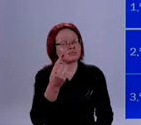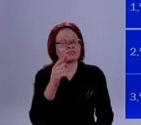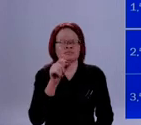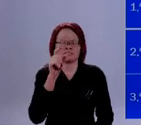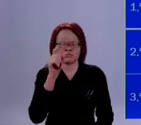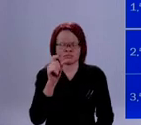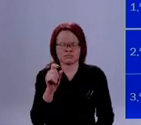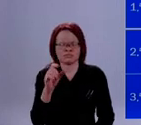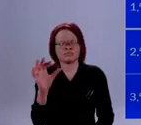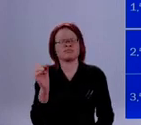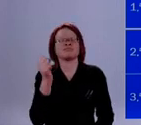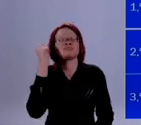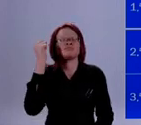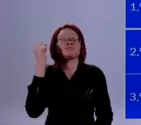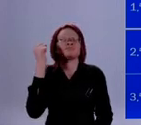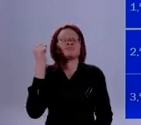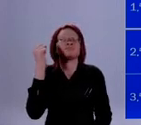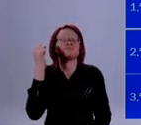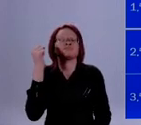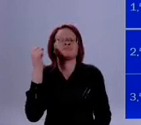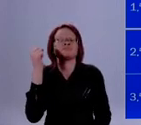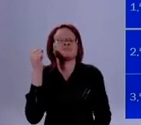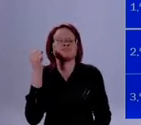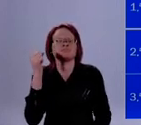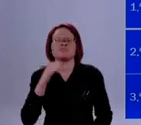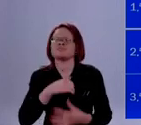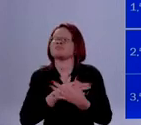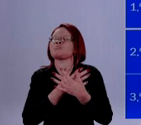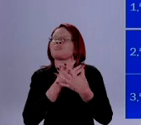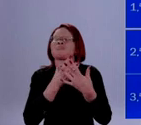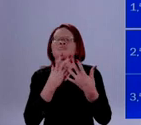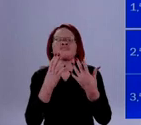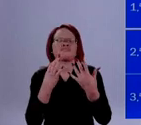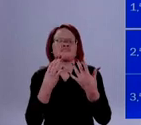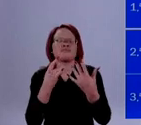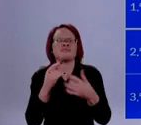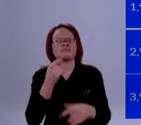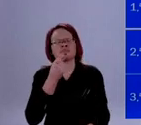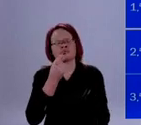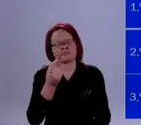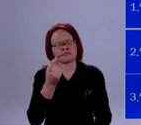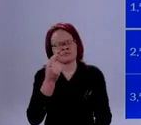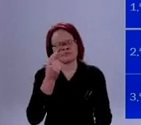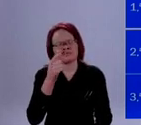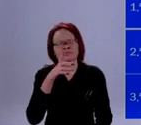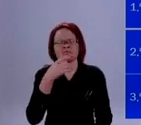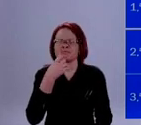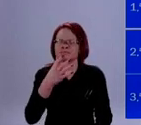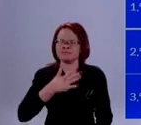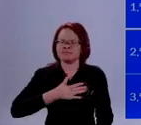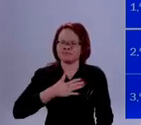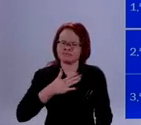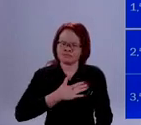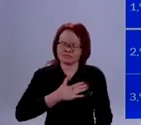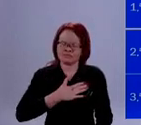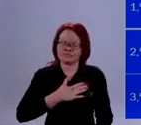só objeto de um possuidor e quando são vários objetos de um torcedor